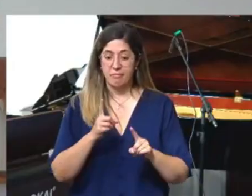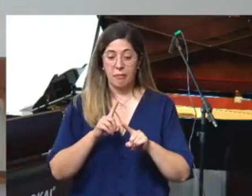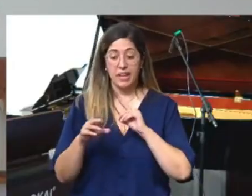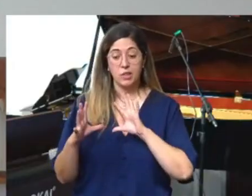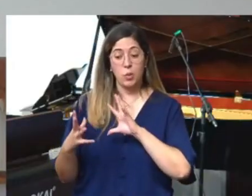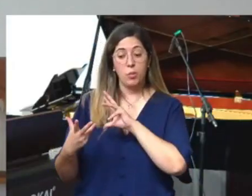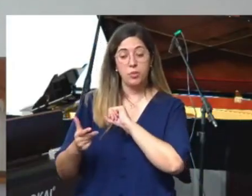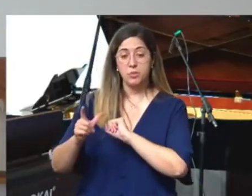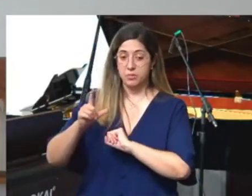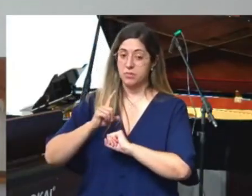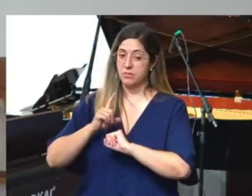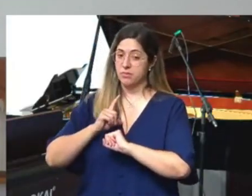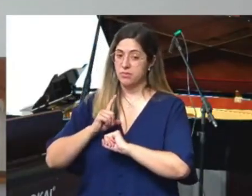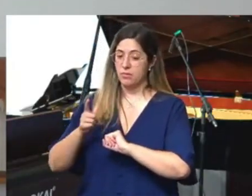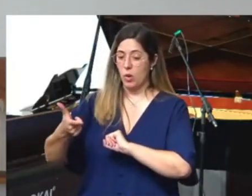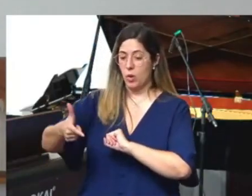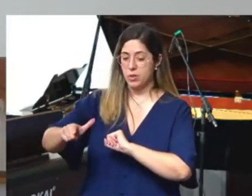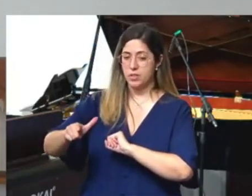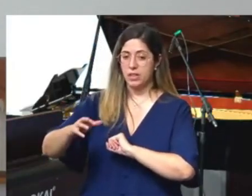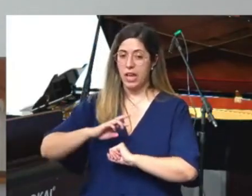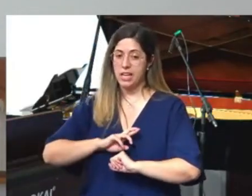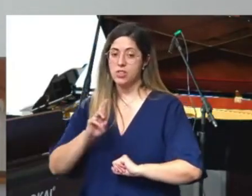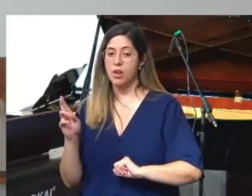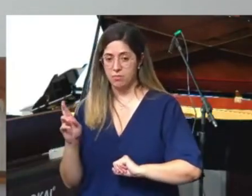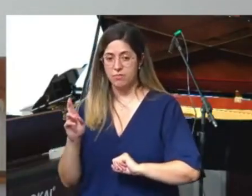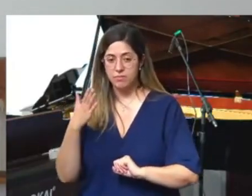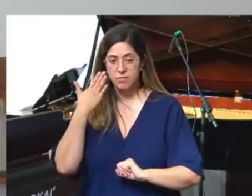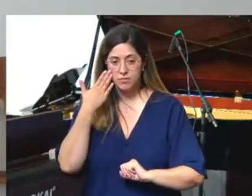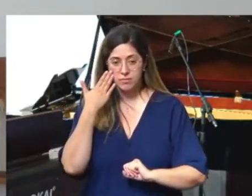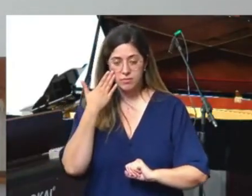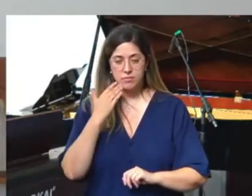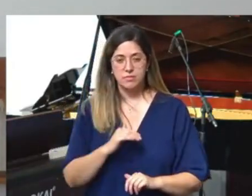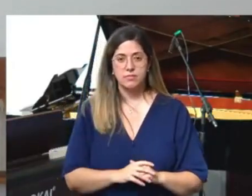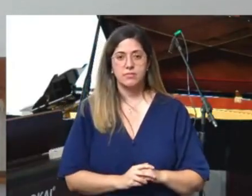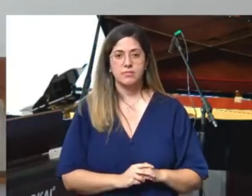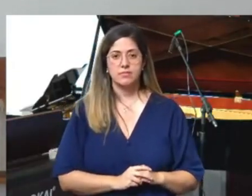ideia, em poucas palavras, de uma